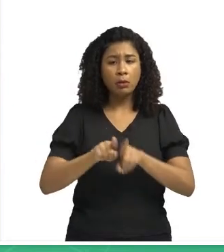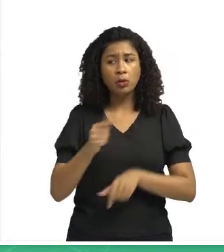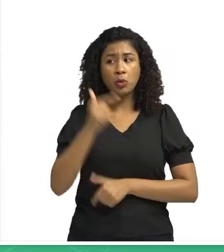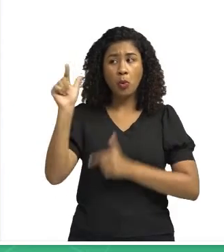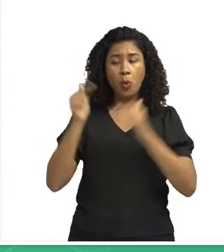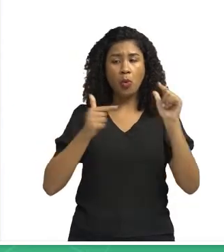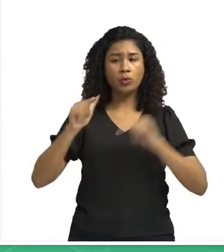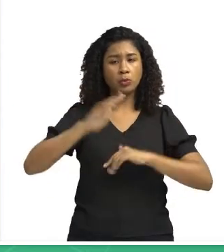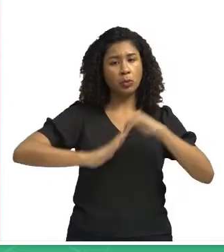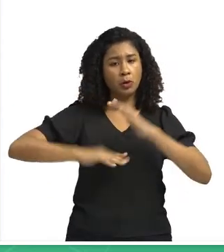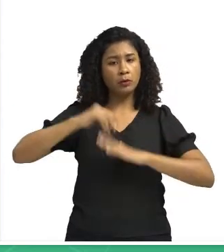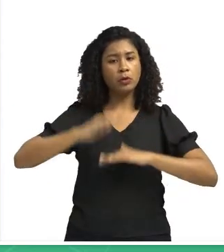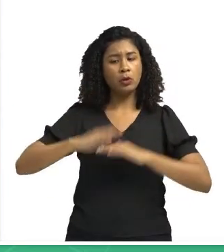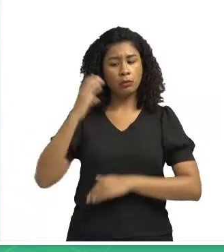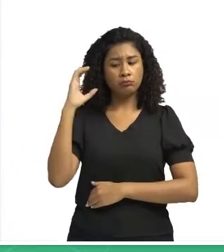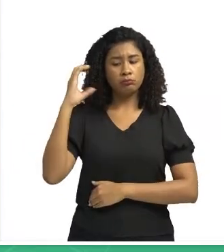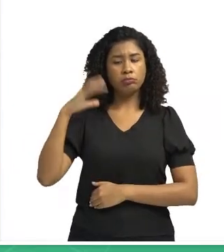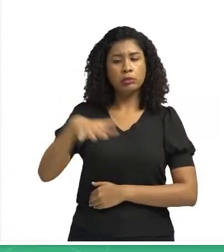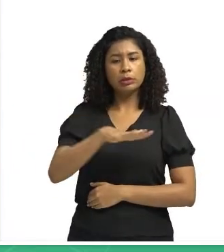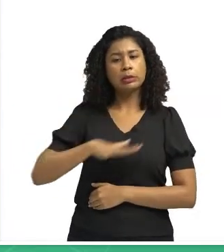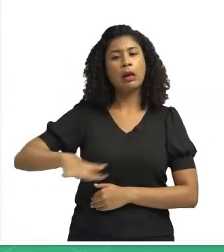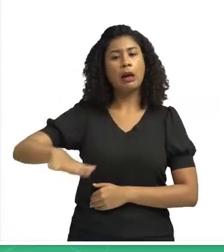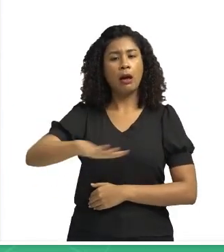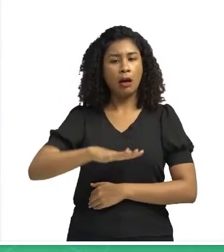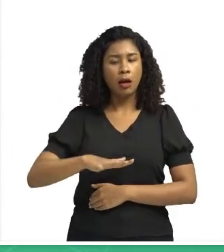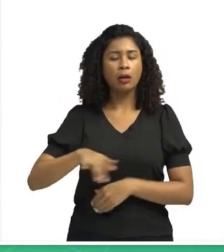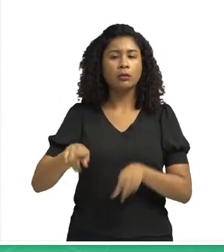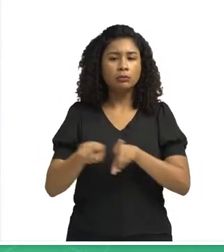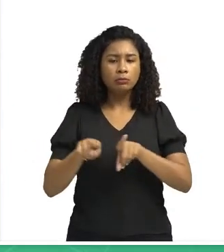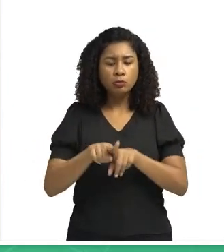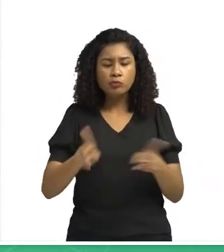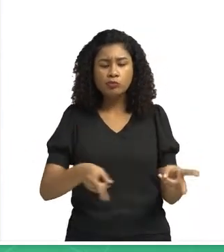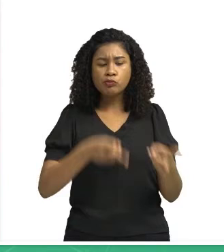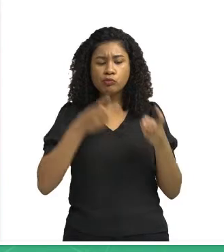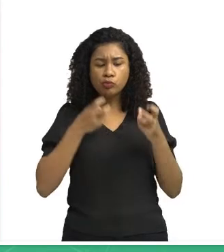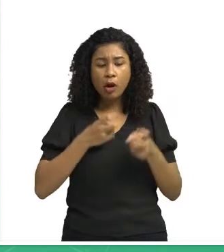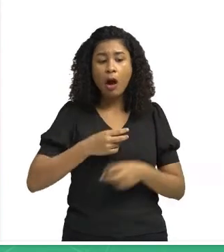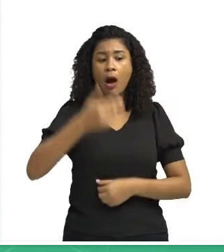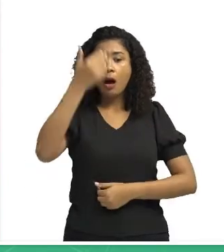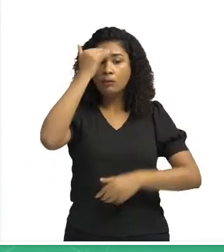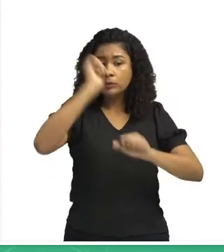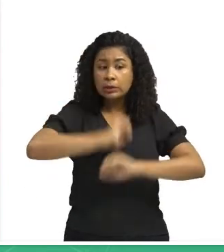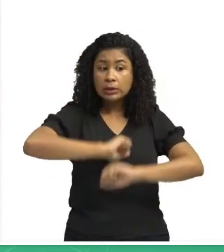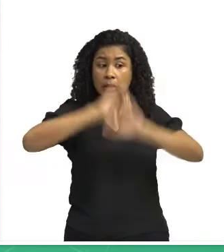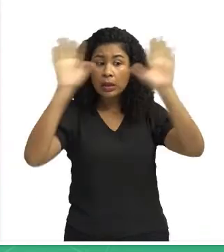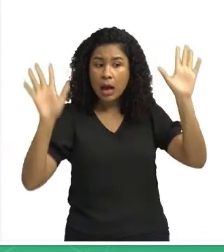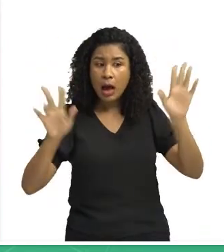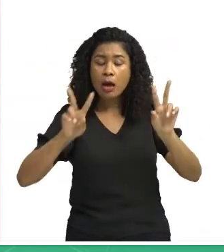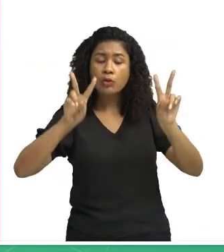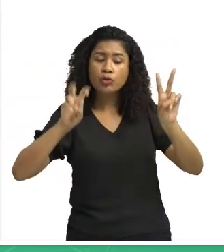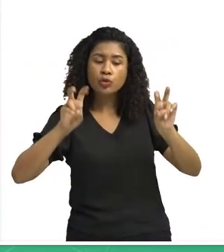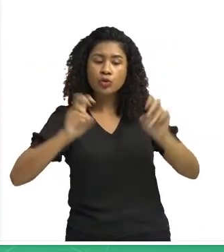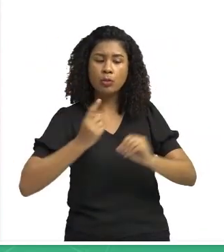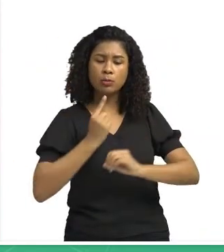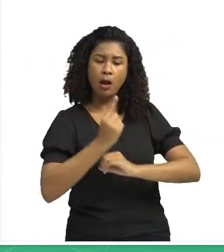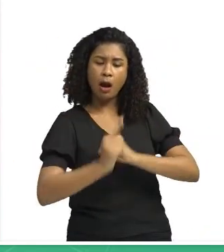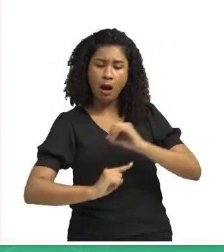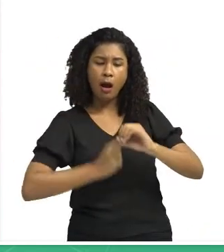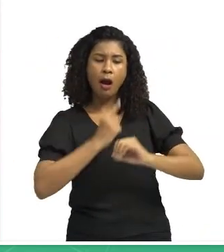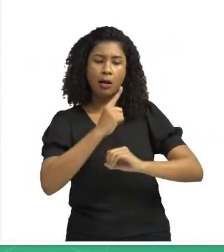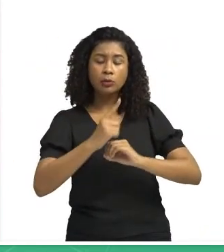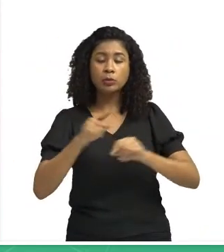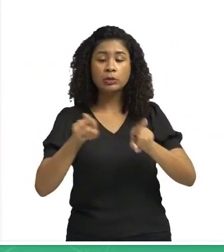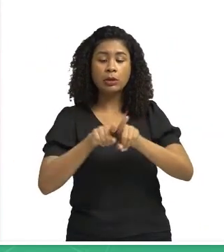outros cientistas, eles começaram a compreender melhor o átomo e a sua